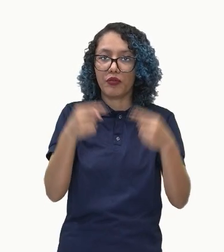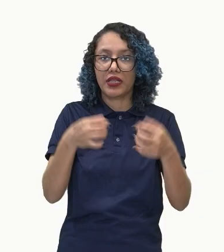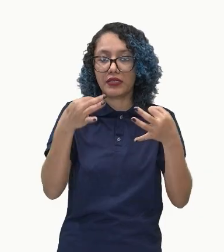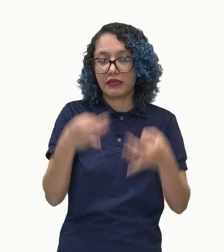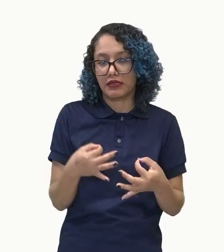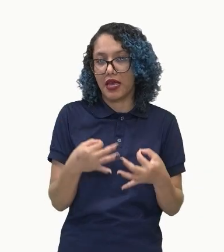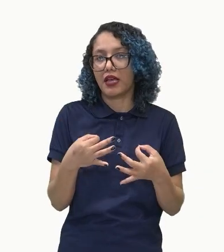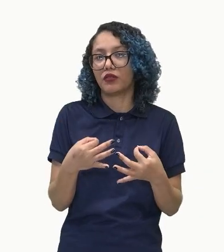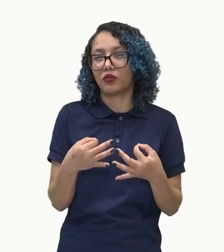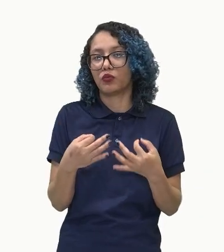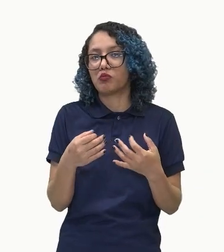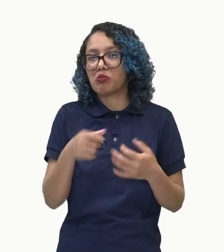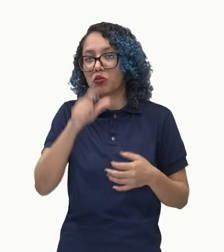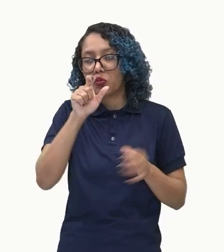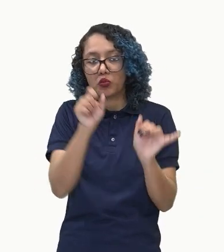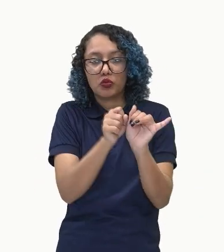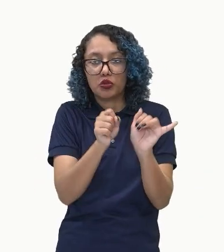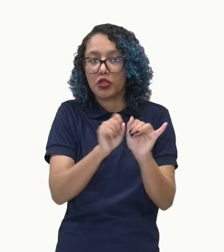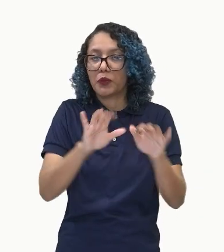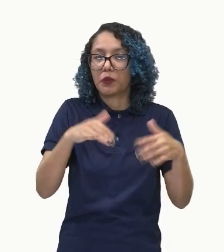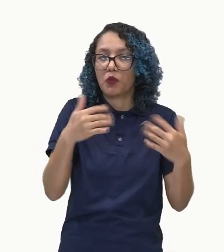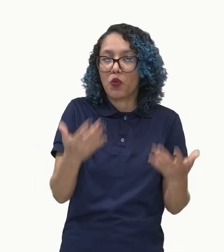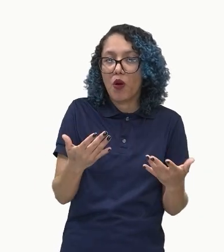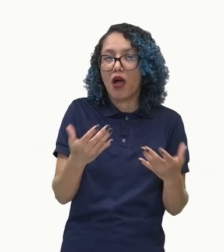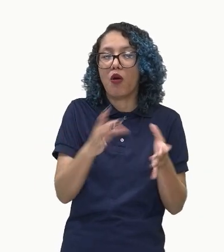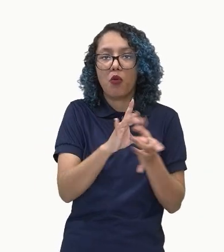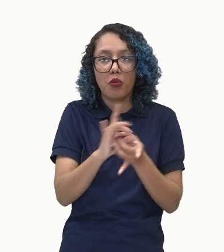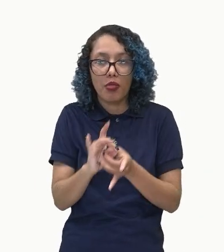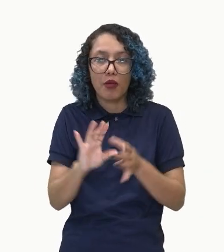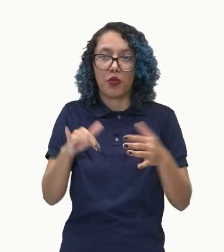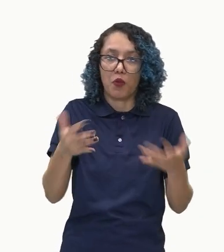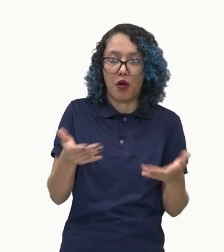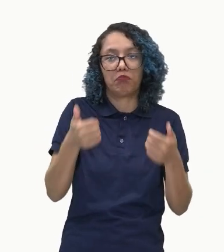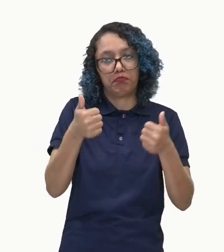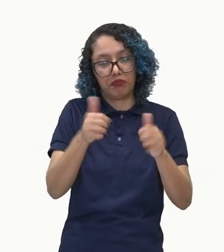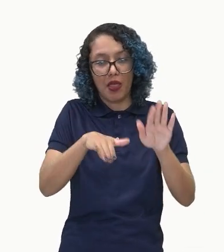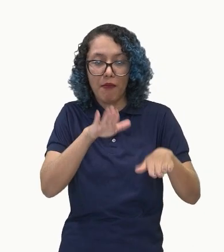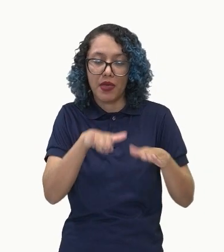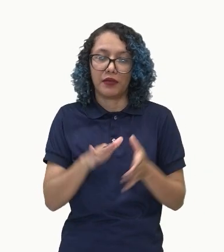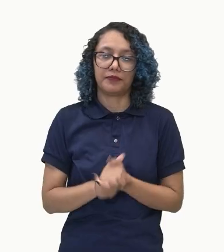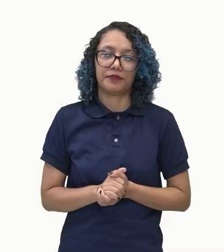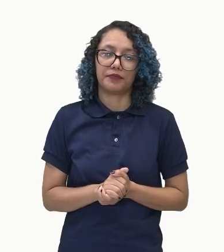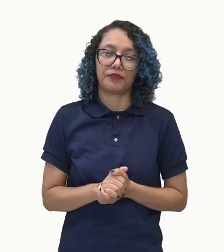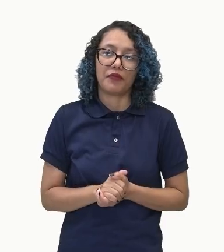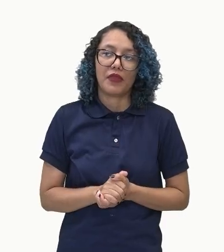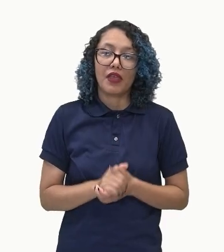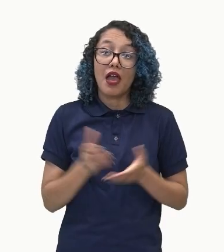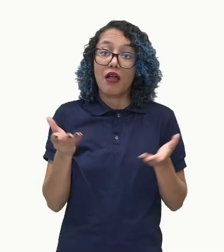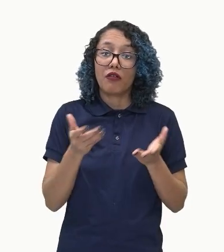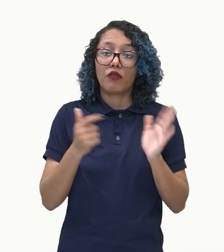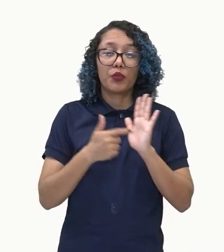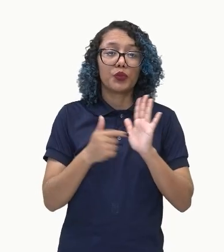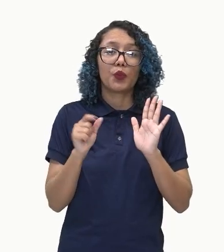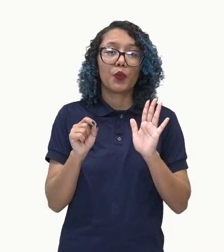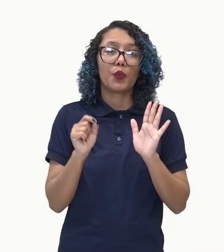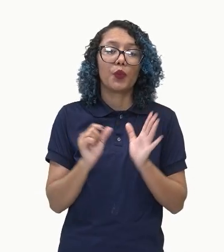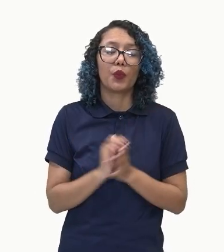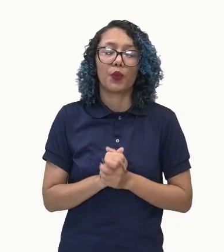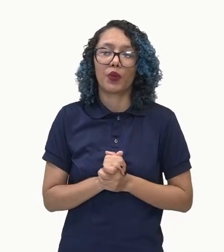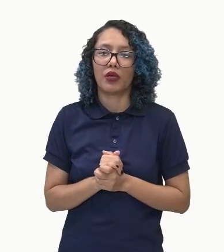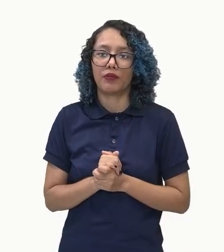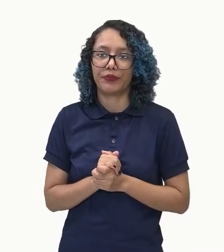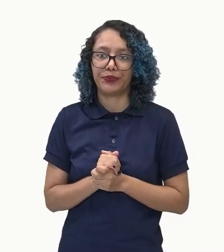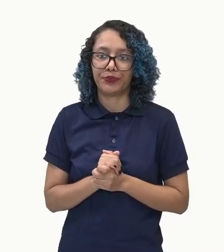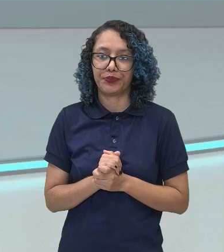é de quem eu falo, daquilo que eu falo dentro de um determinado contexto, tá bom? Bem, eu vou mostrar para vocês agora um pouquinho mais